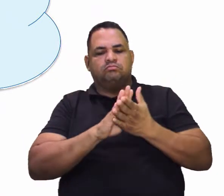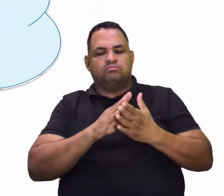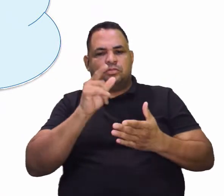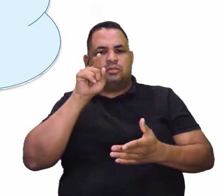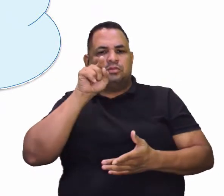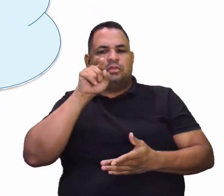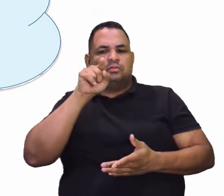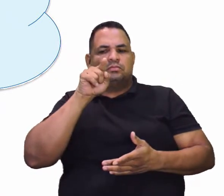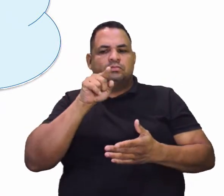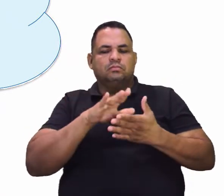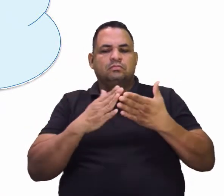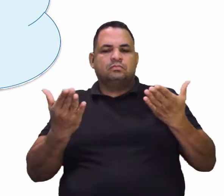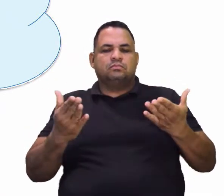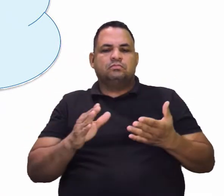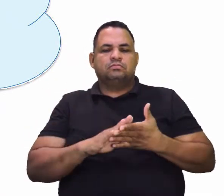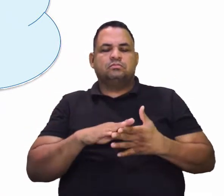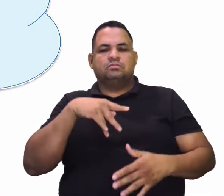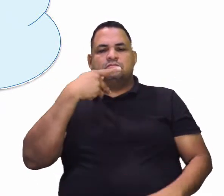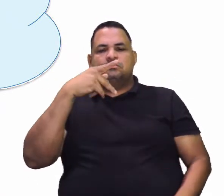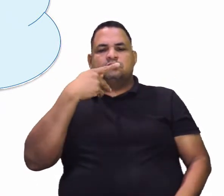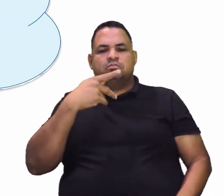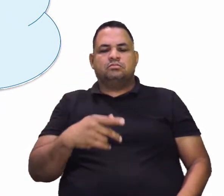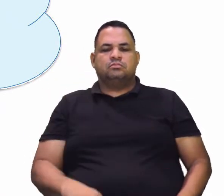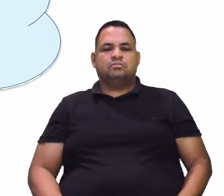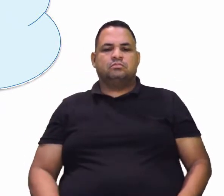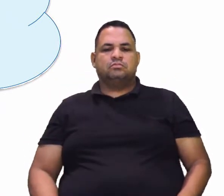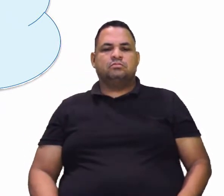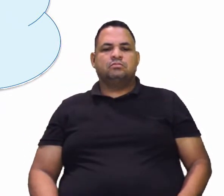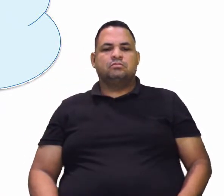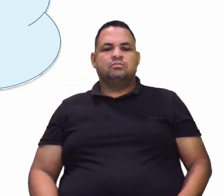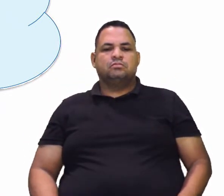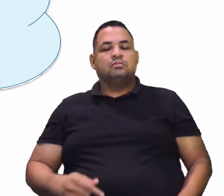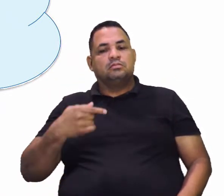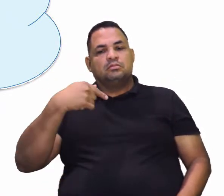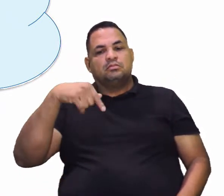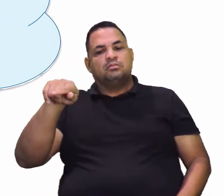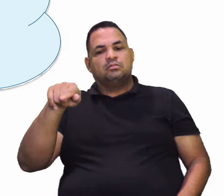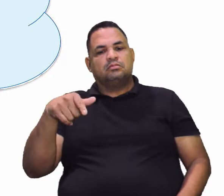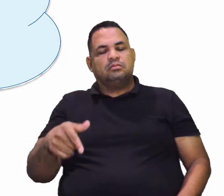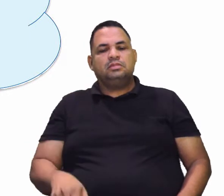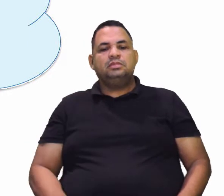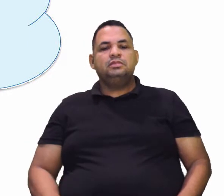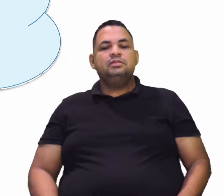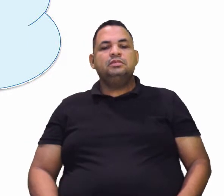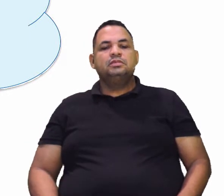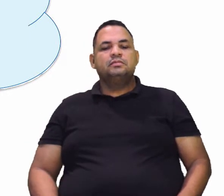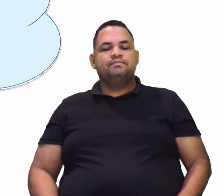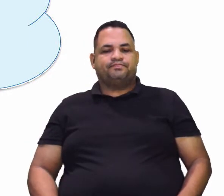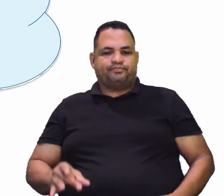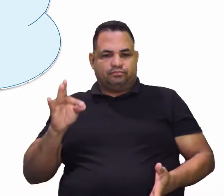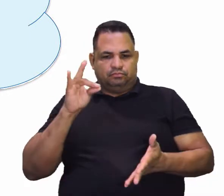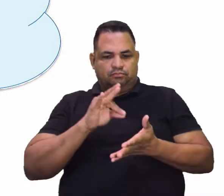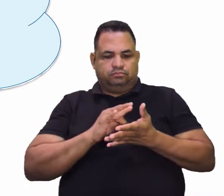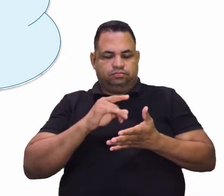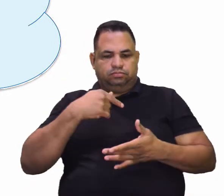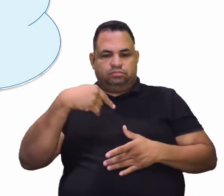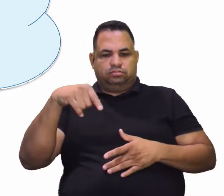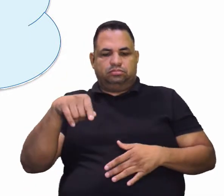door. Aí a pessoa fala, I will, eu irei. Nesse momento, ela está realmente